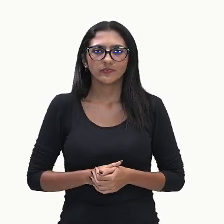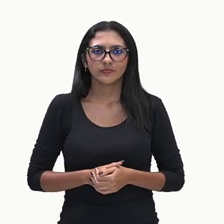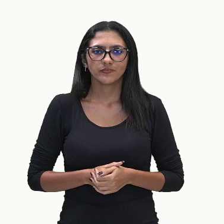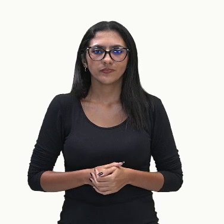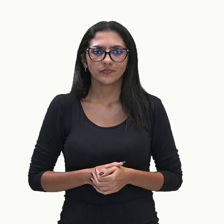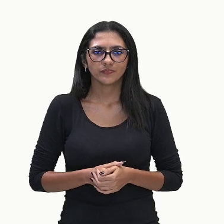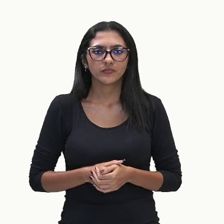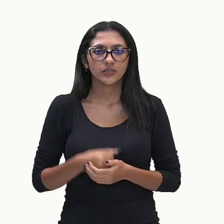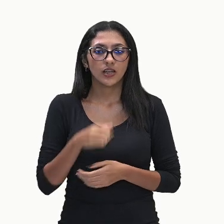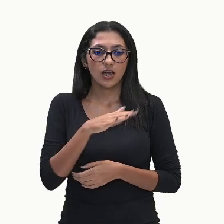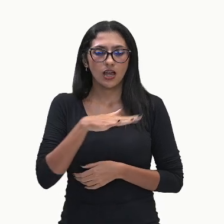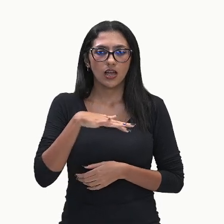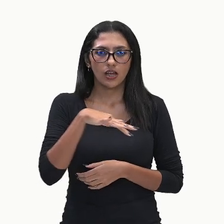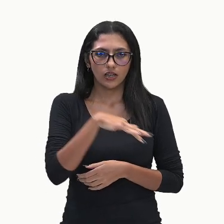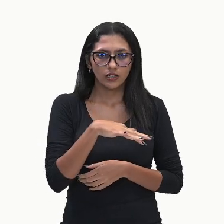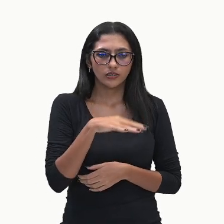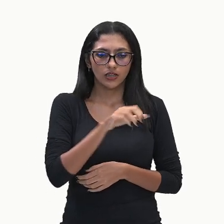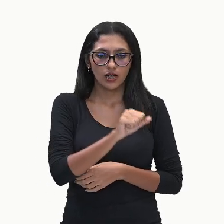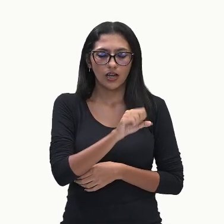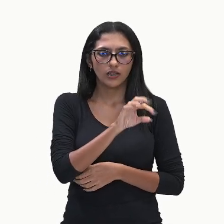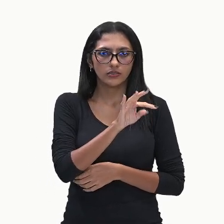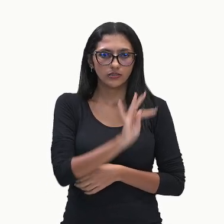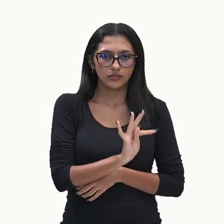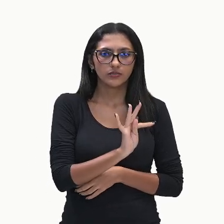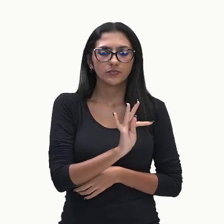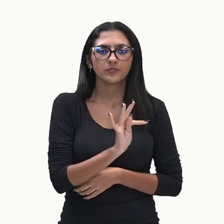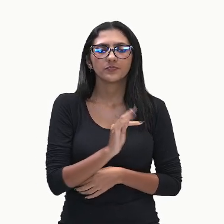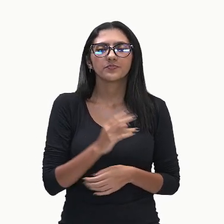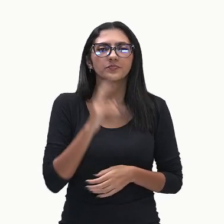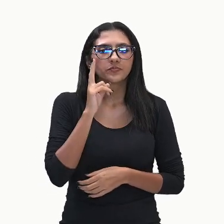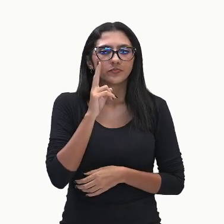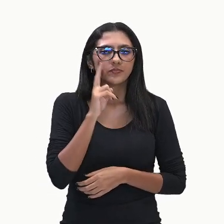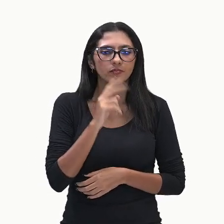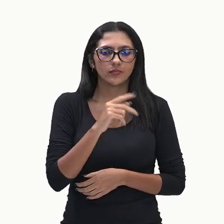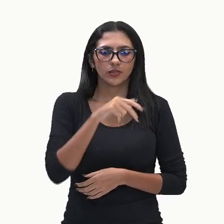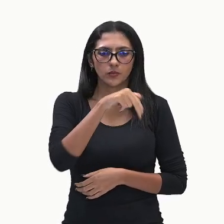A área total é igual a π